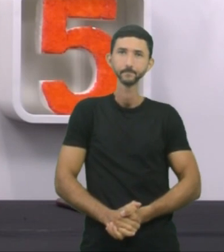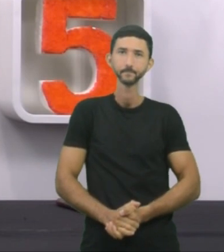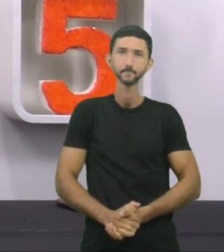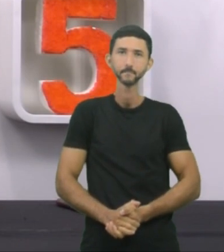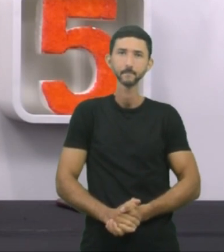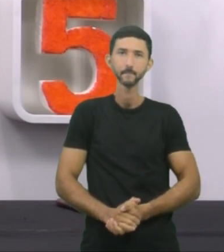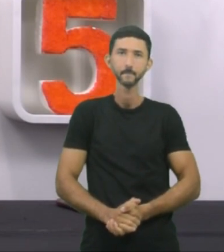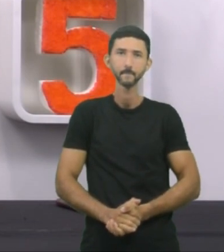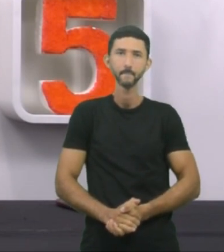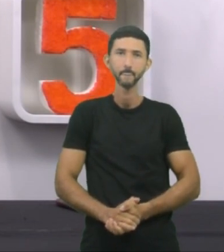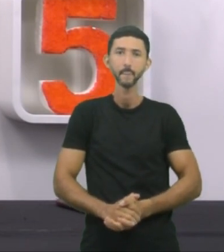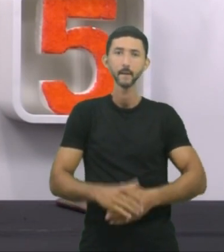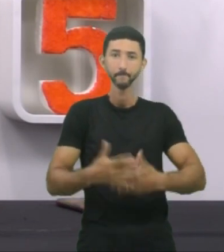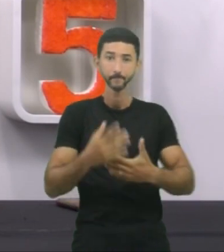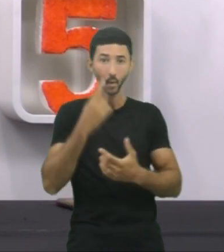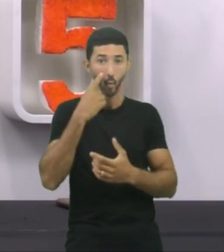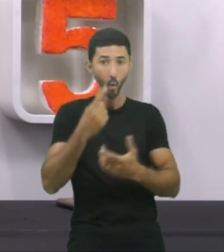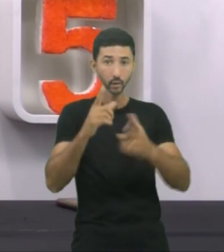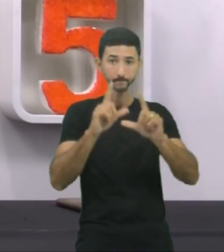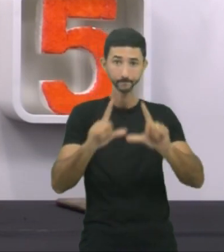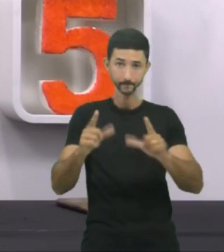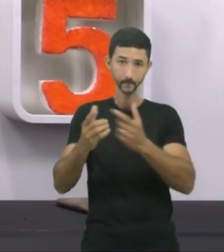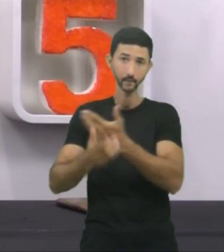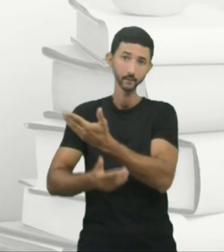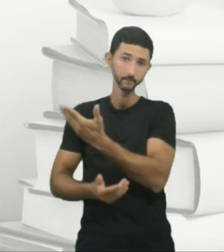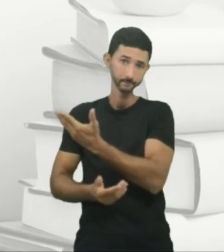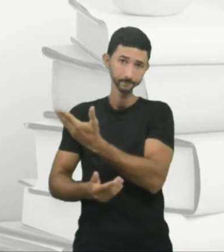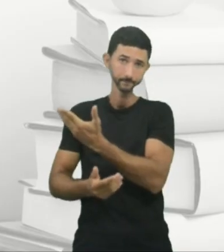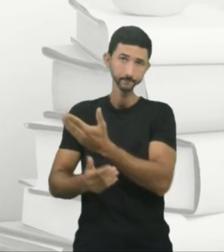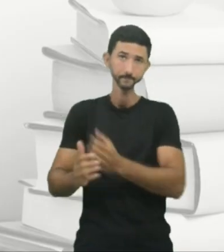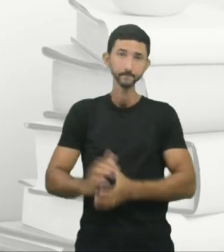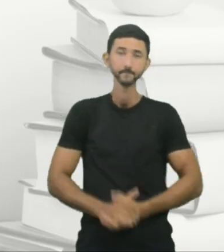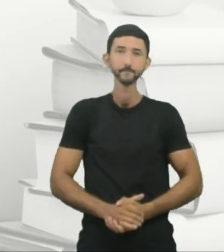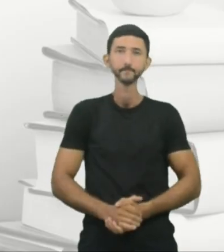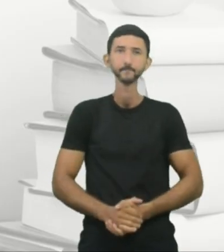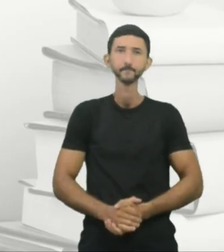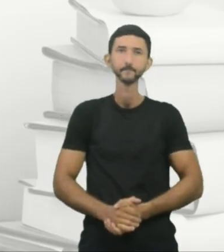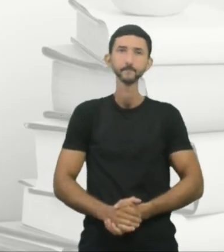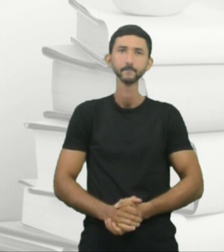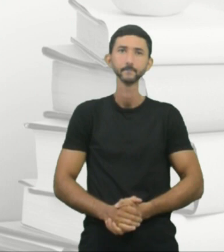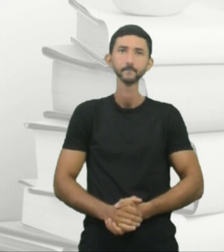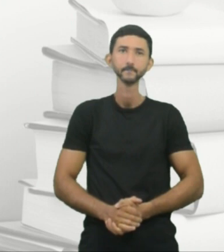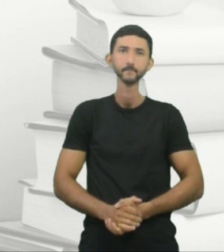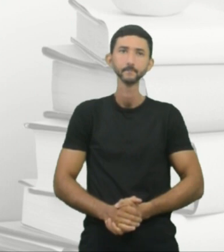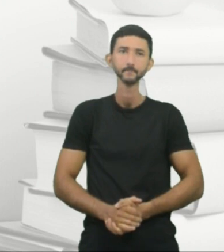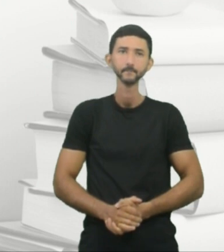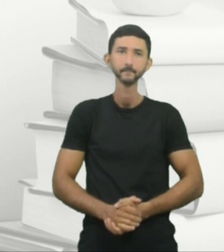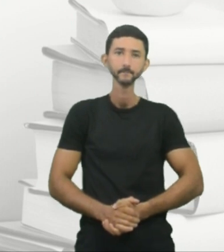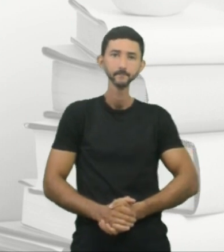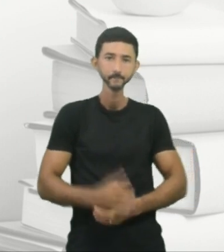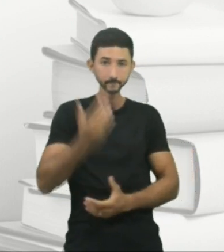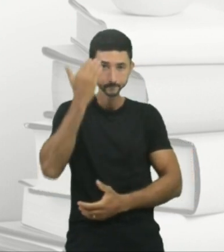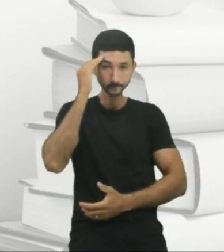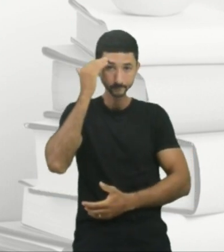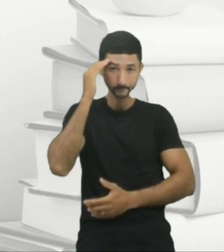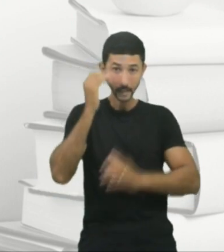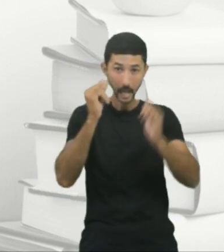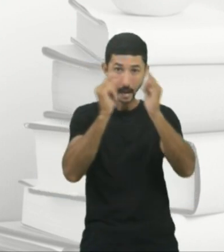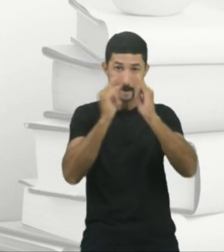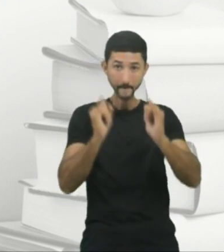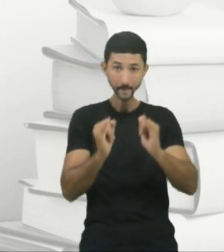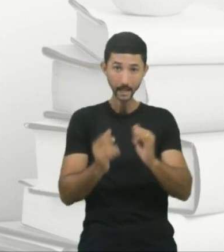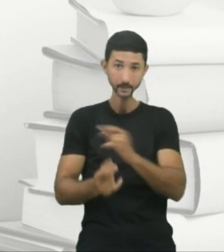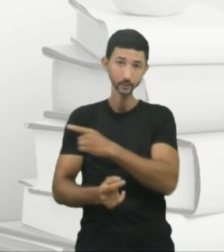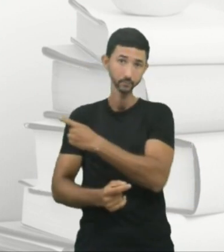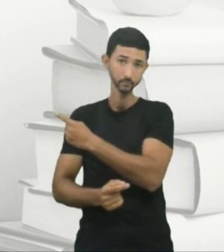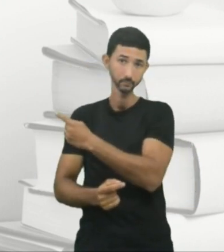tá. Dito isso, eu te convido para olhar aqui na tela e observe essa imagem. Eu